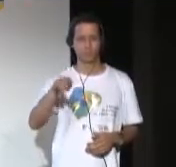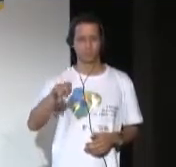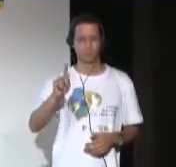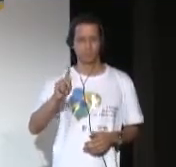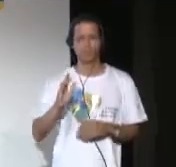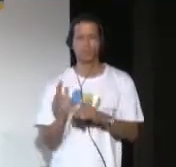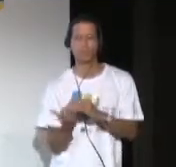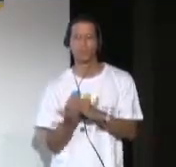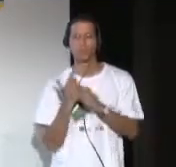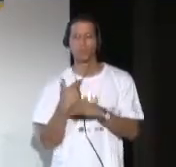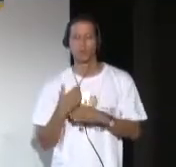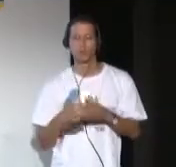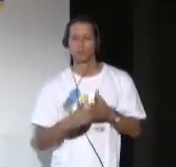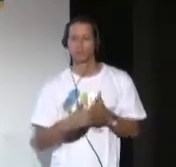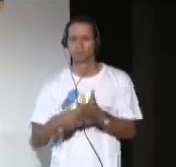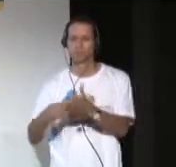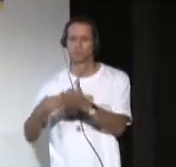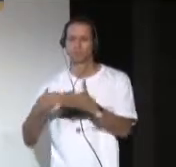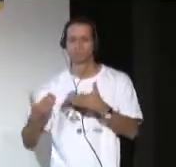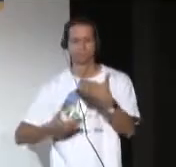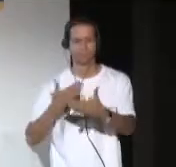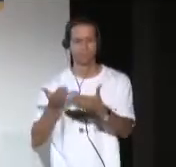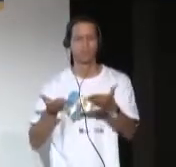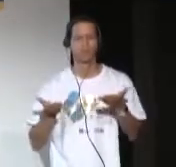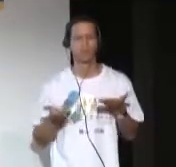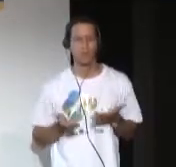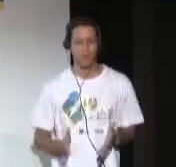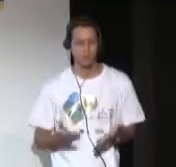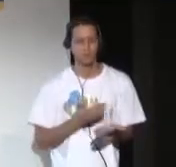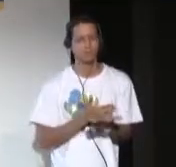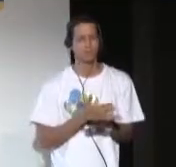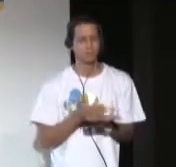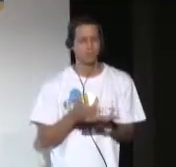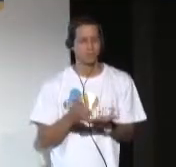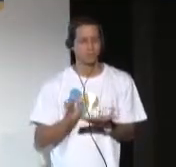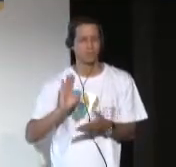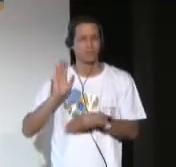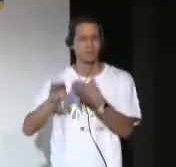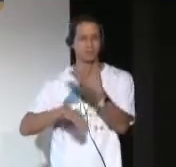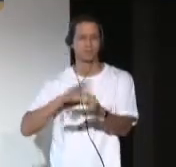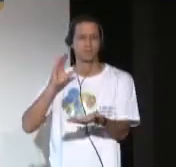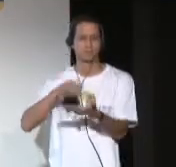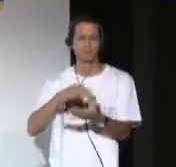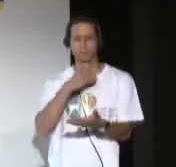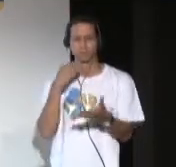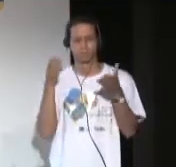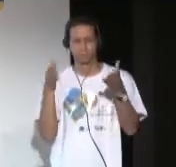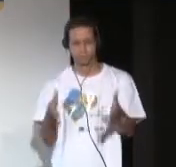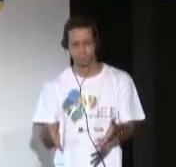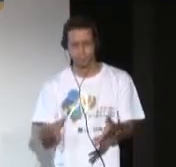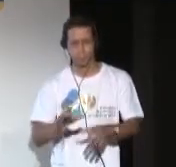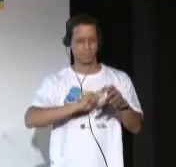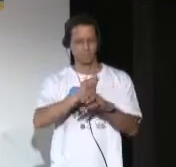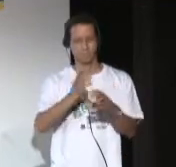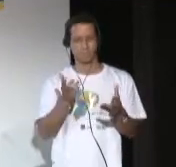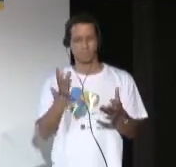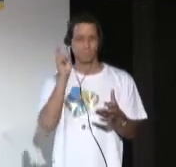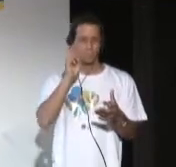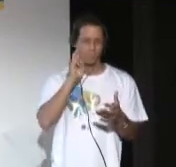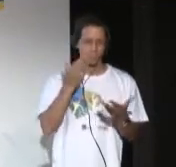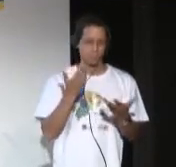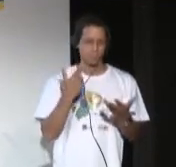de aprendizagem. Começa quando a gente nasce e termina quando a gente falece. Então, tem muitos serviços que